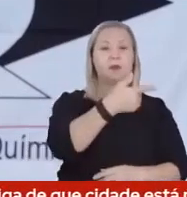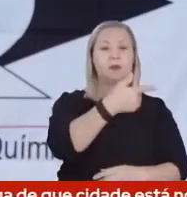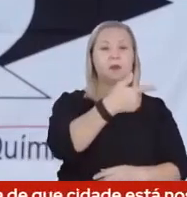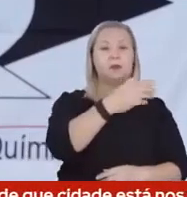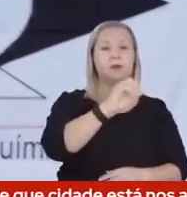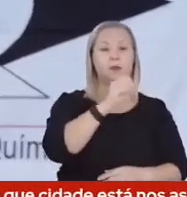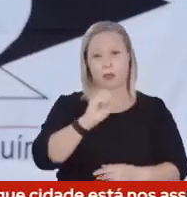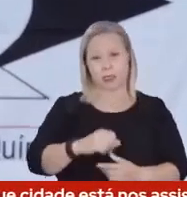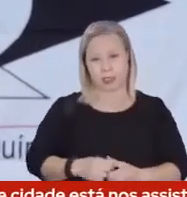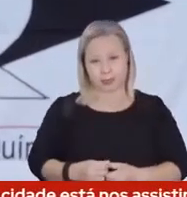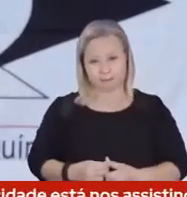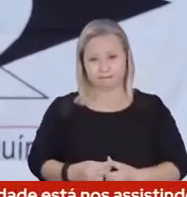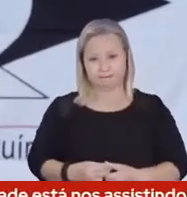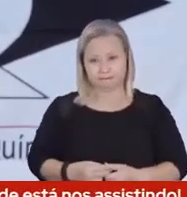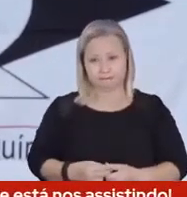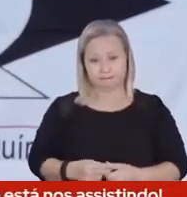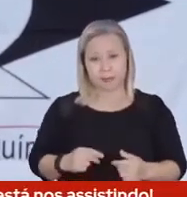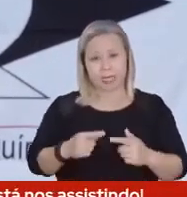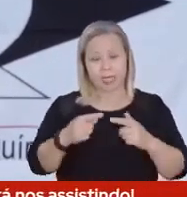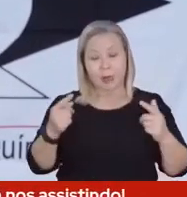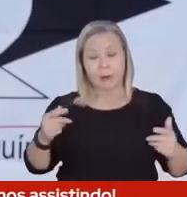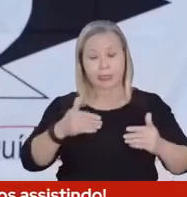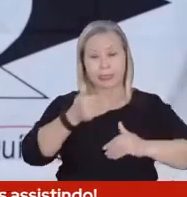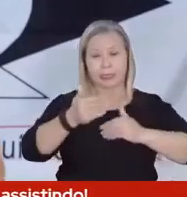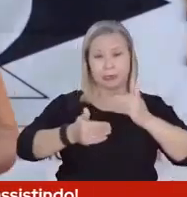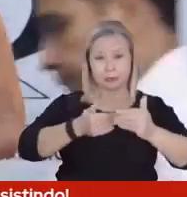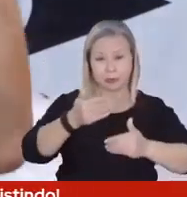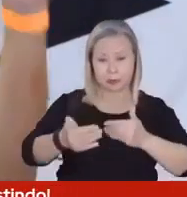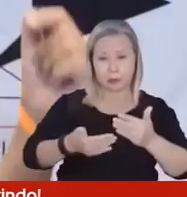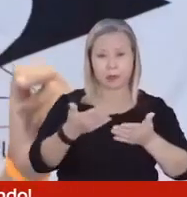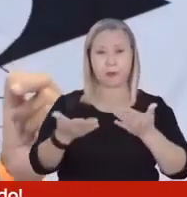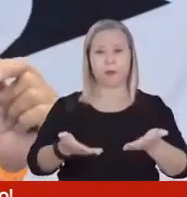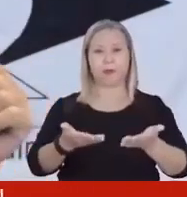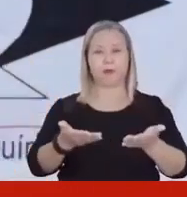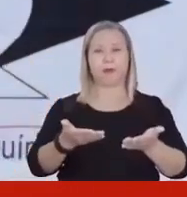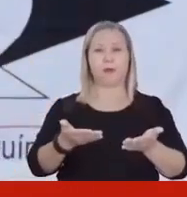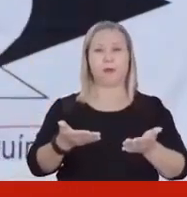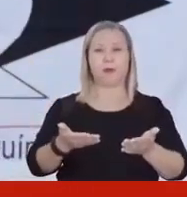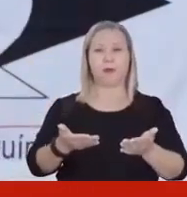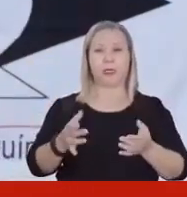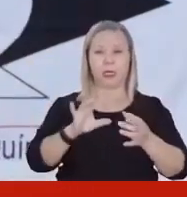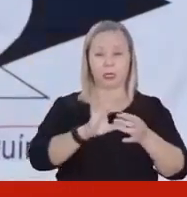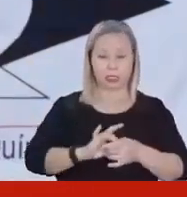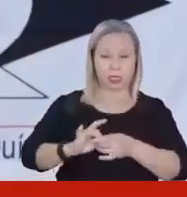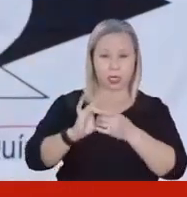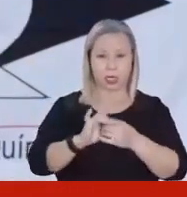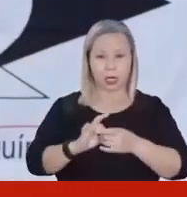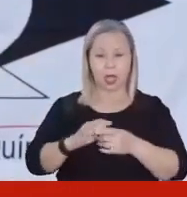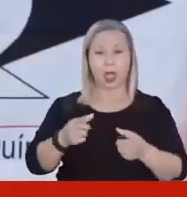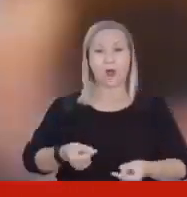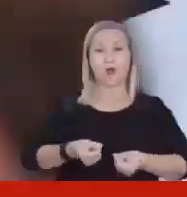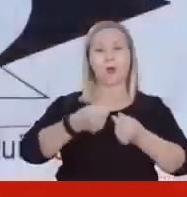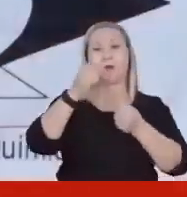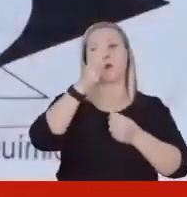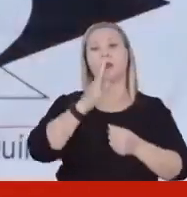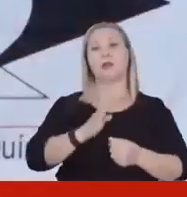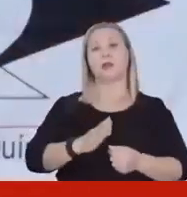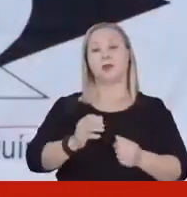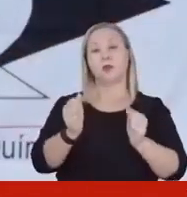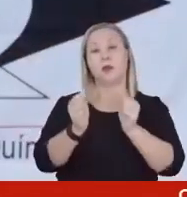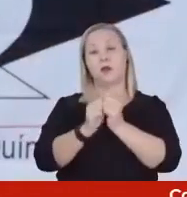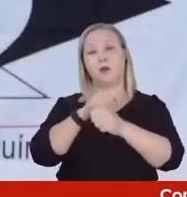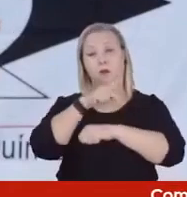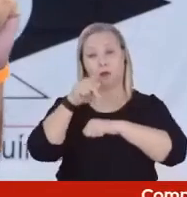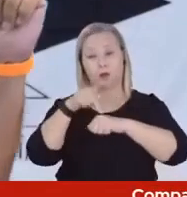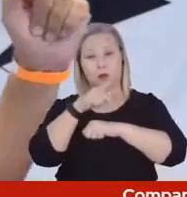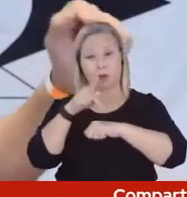Mas esse processo de aliar o preço nacional ao preço internacional não seria possível se